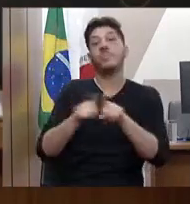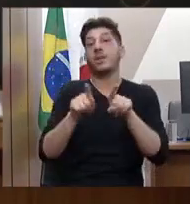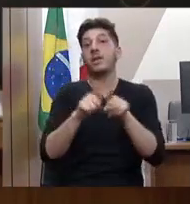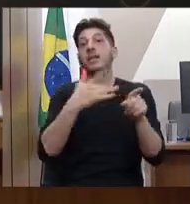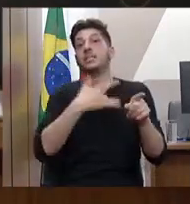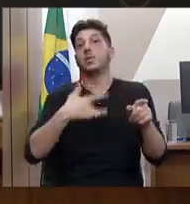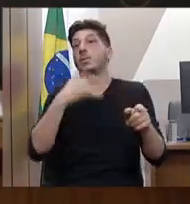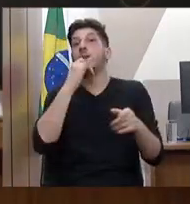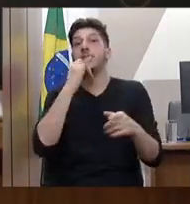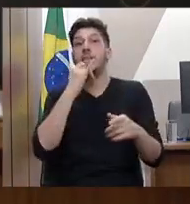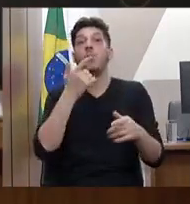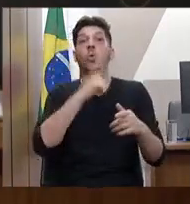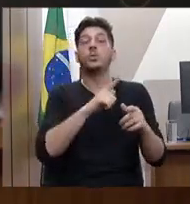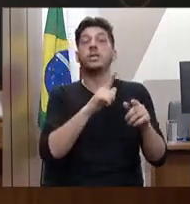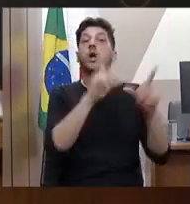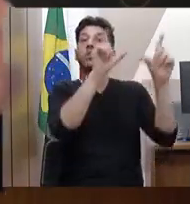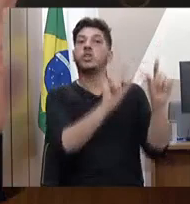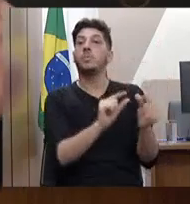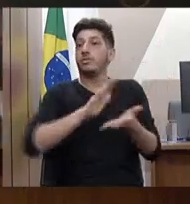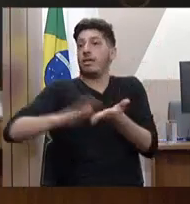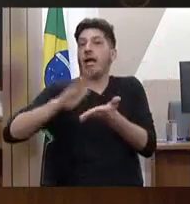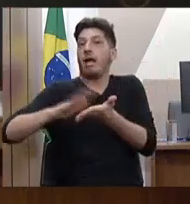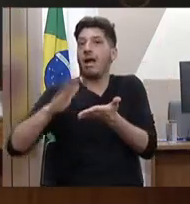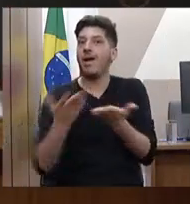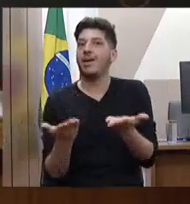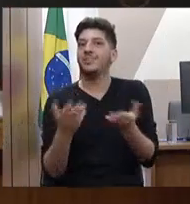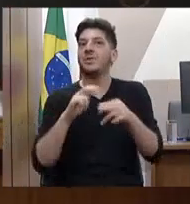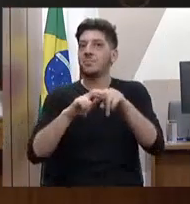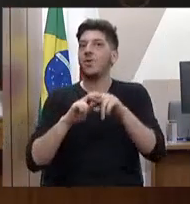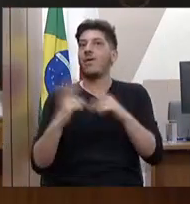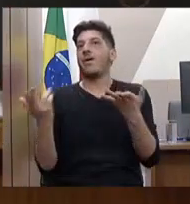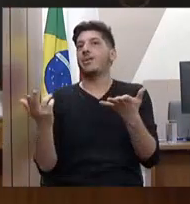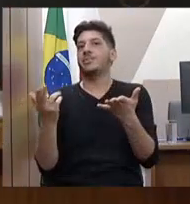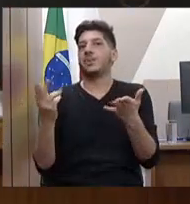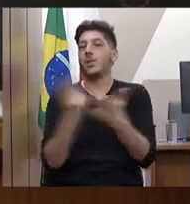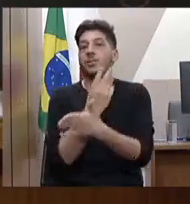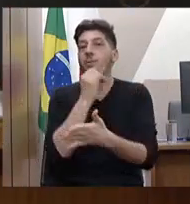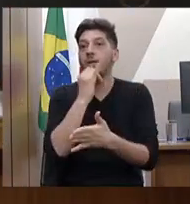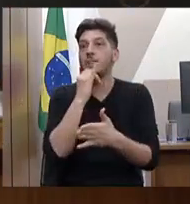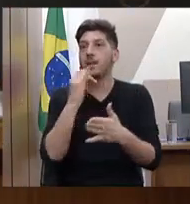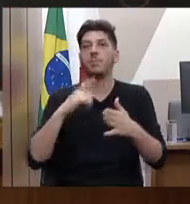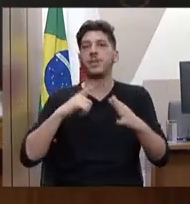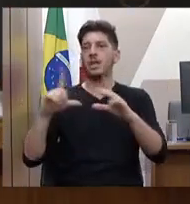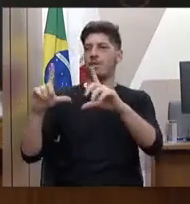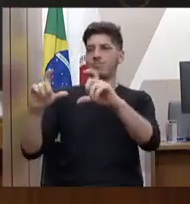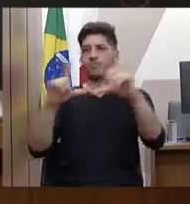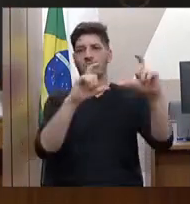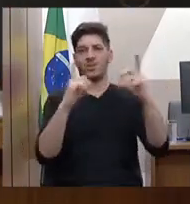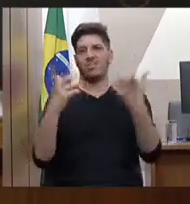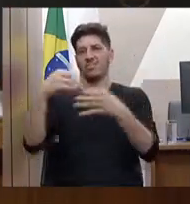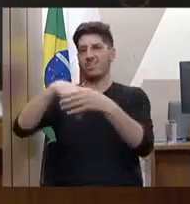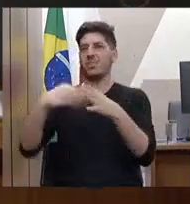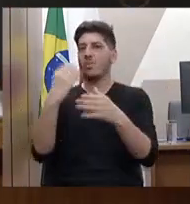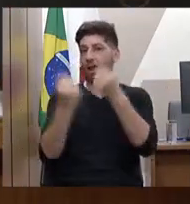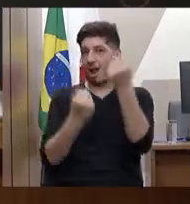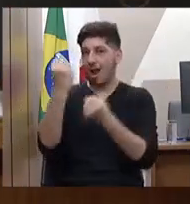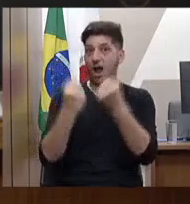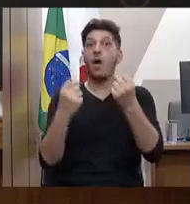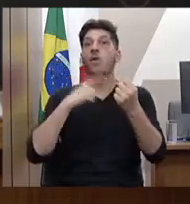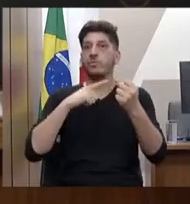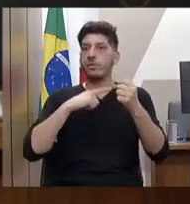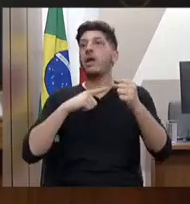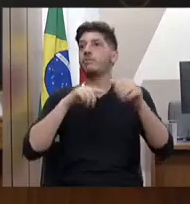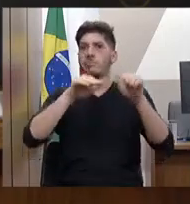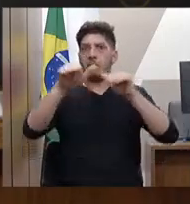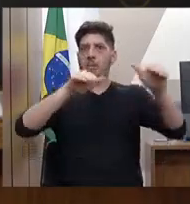gastos de saúde pública quantidade aquelas questões das fotos no carro então houve uma mobilização nacional para isso você